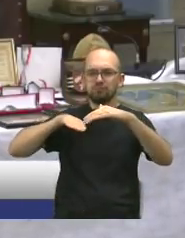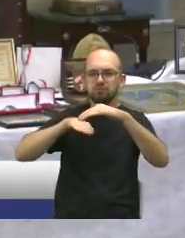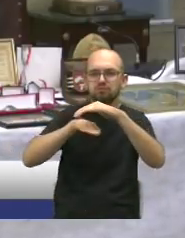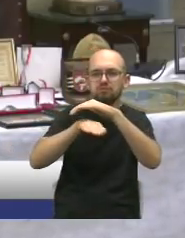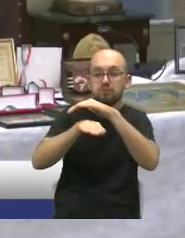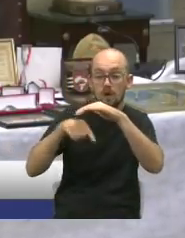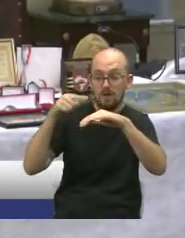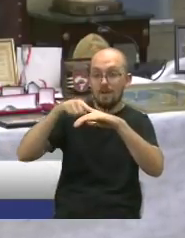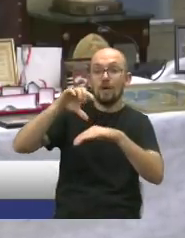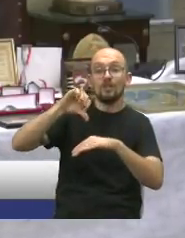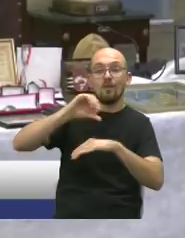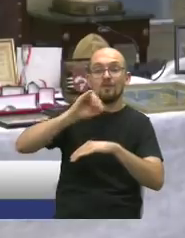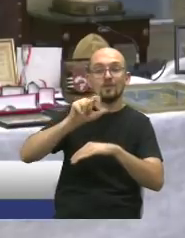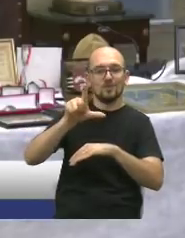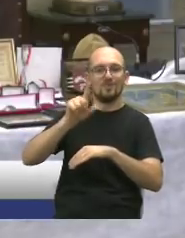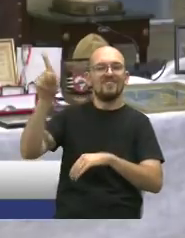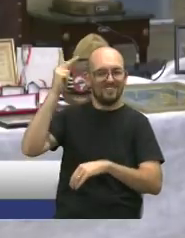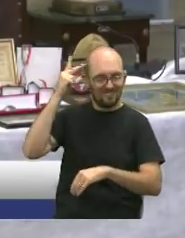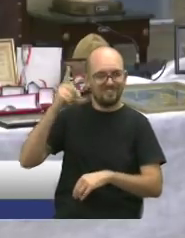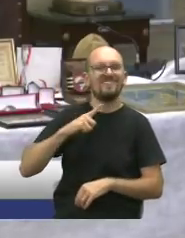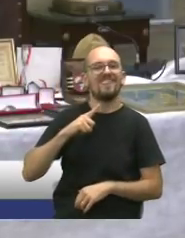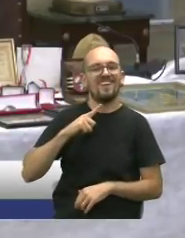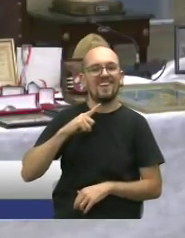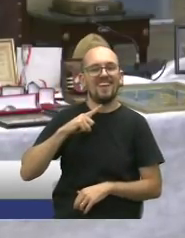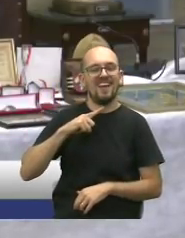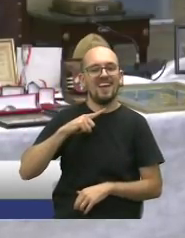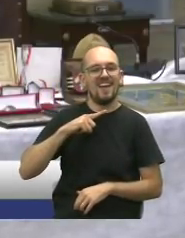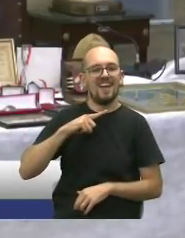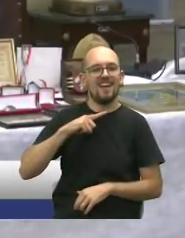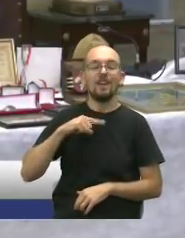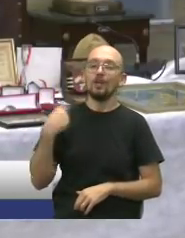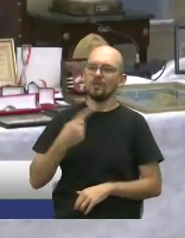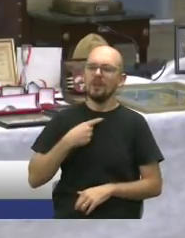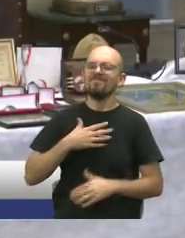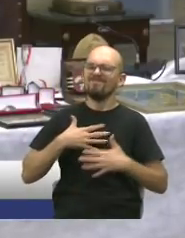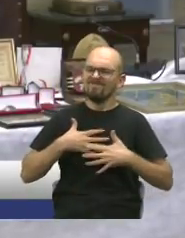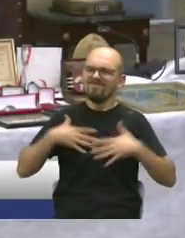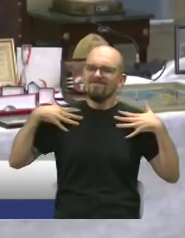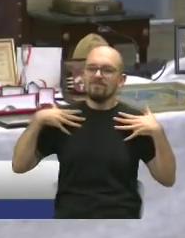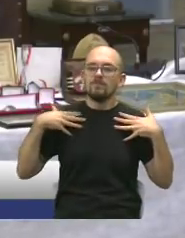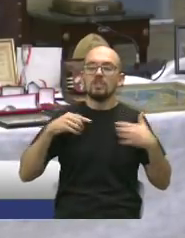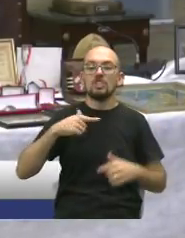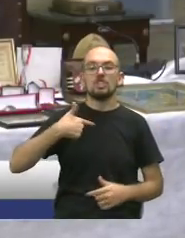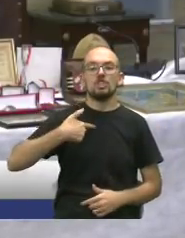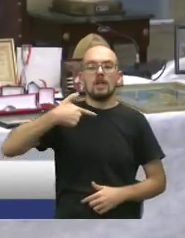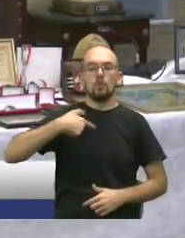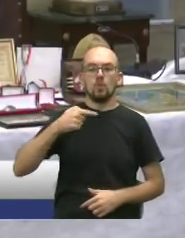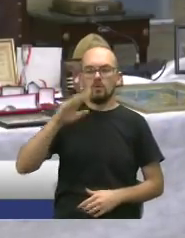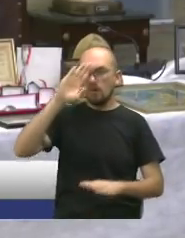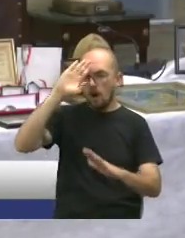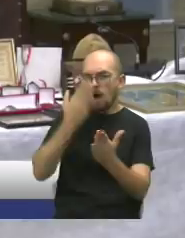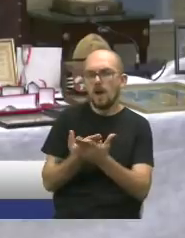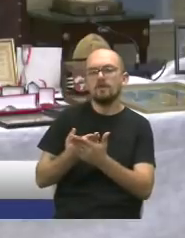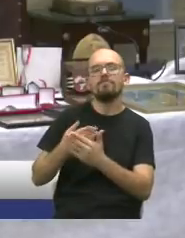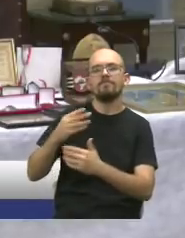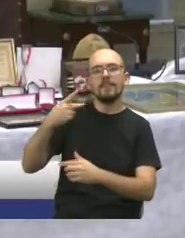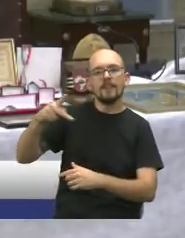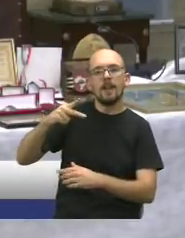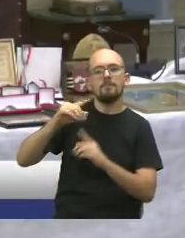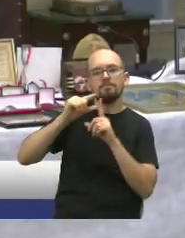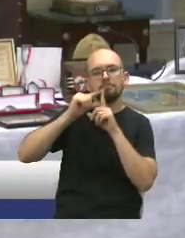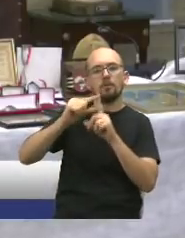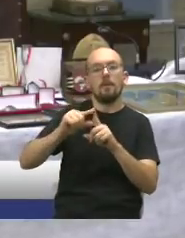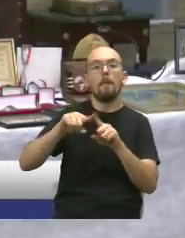enfim. Nós nos entusiasmamos com Getúlio, acreditamos nas promessas de Getúlio, mas o tempo passava e o